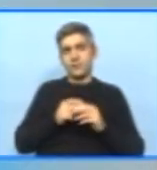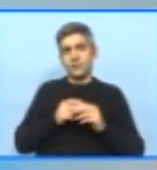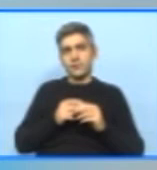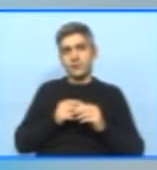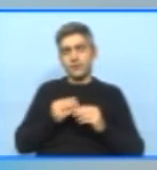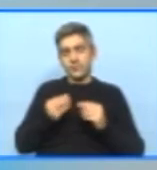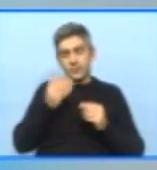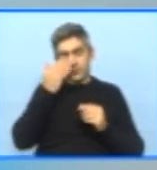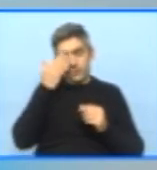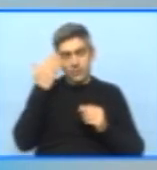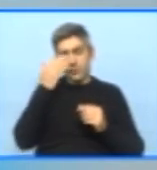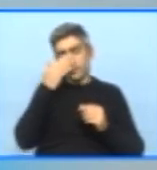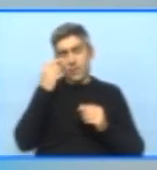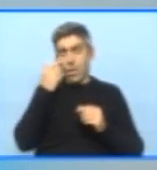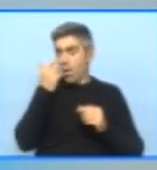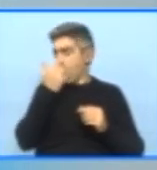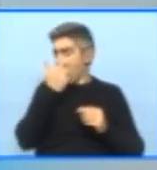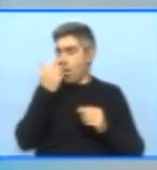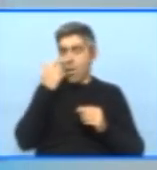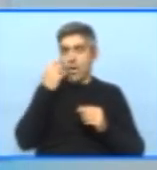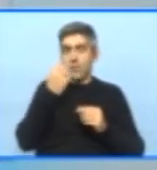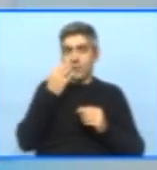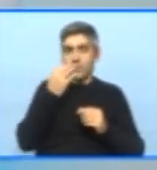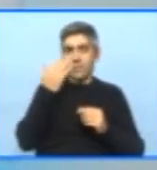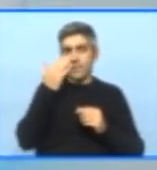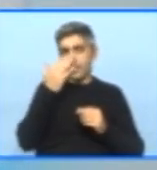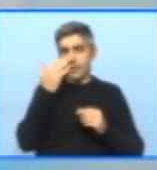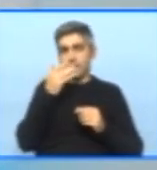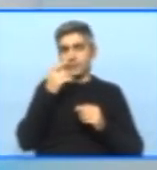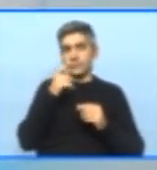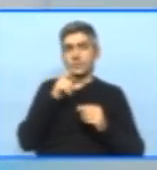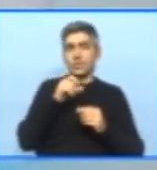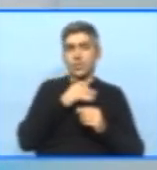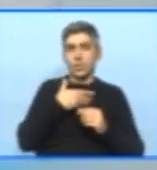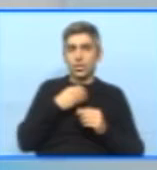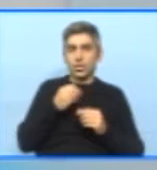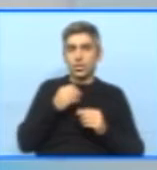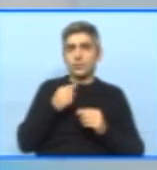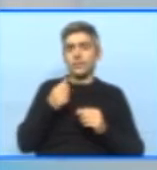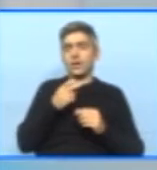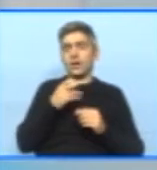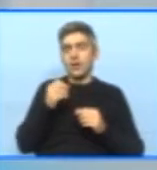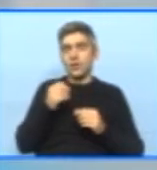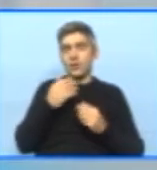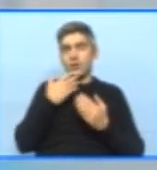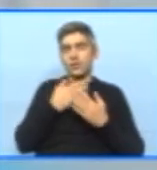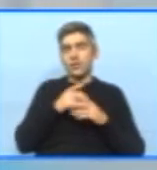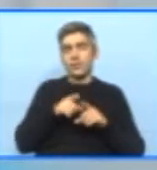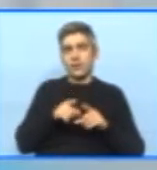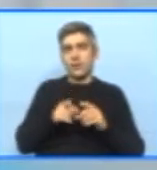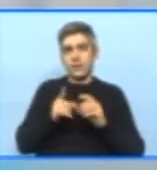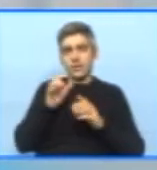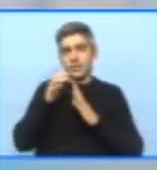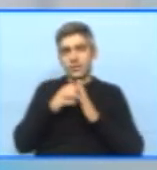ele vai dizer, ele pôs-me lodo nos olhos, não é? Que este gesto do lodo, do barro, é evocador, num paralelo com o texto da